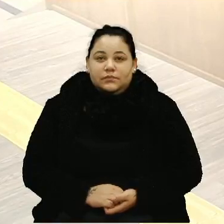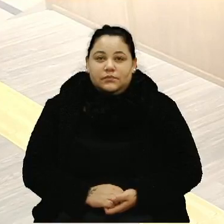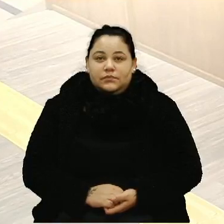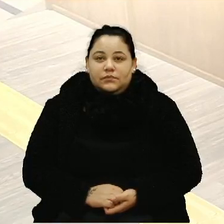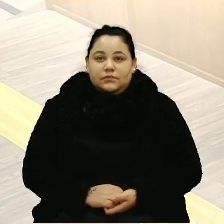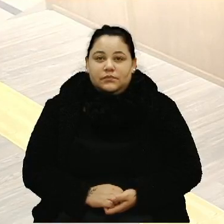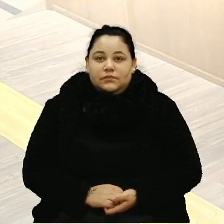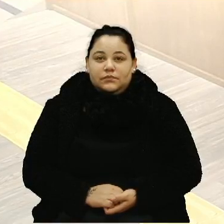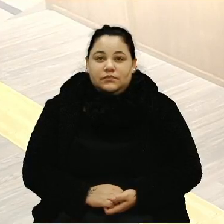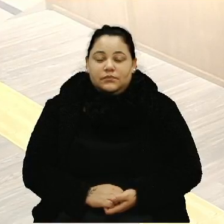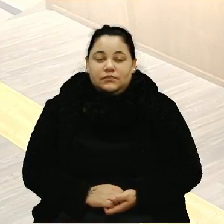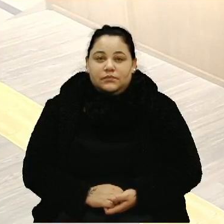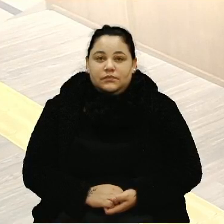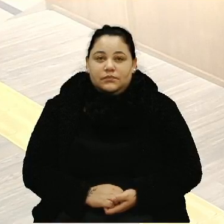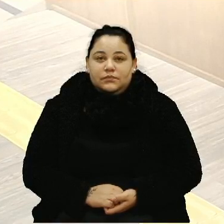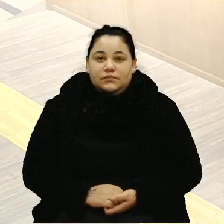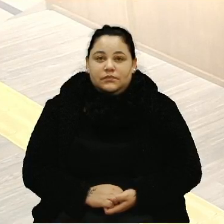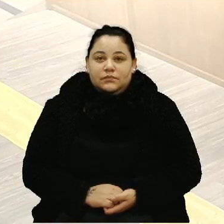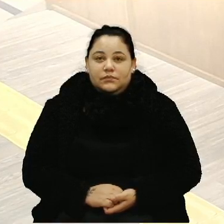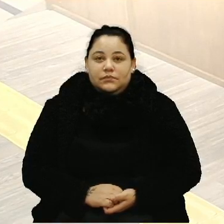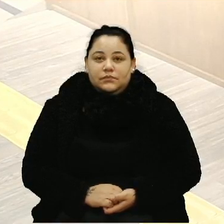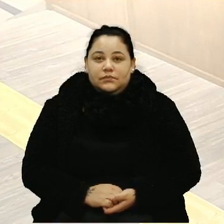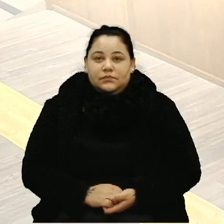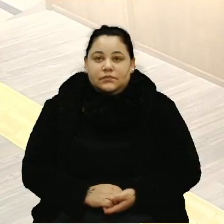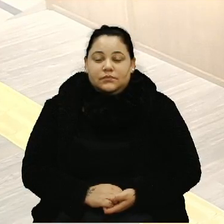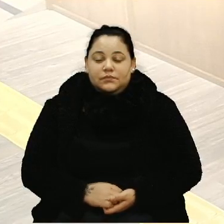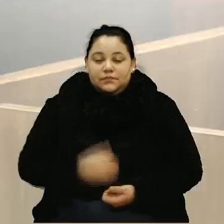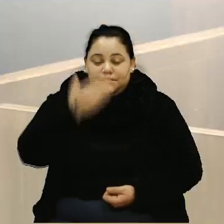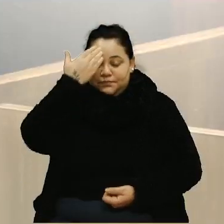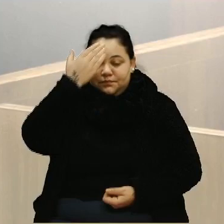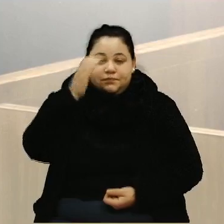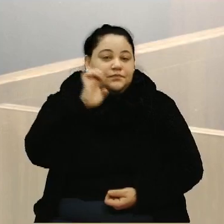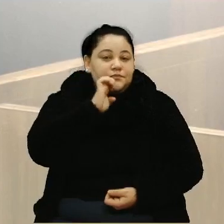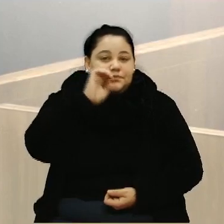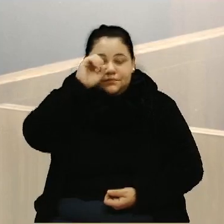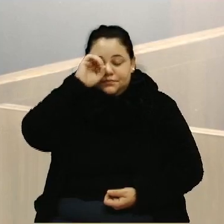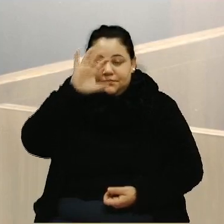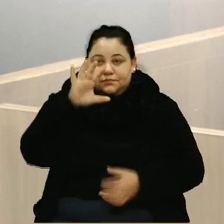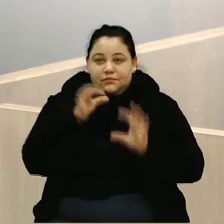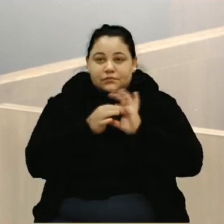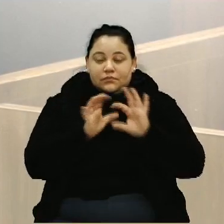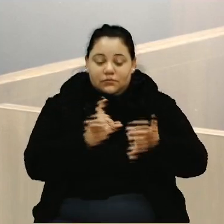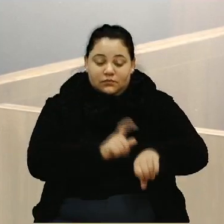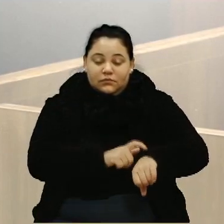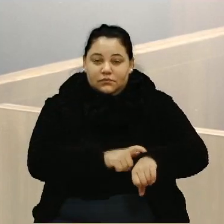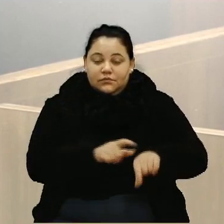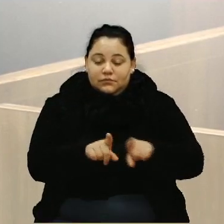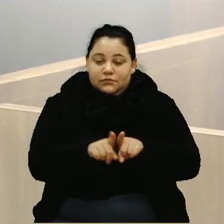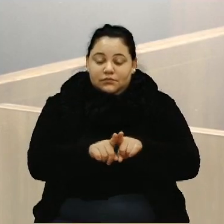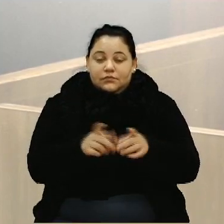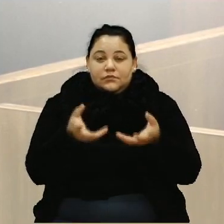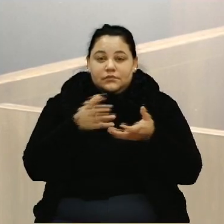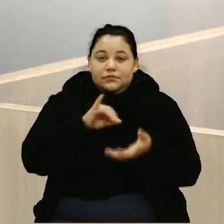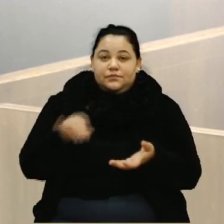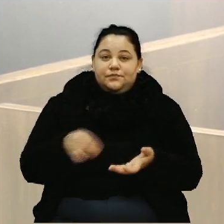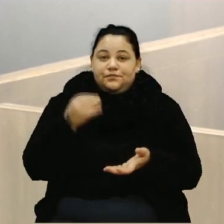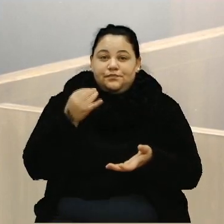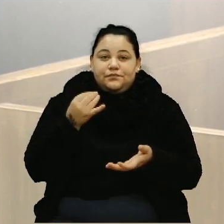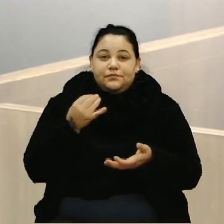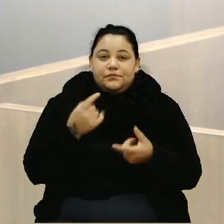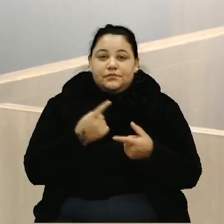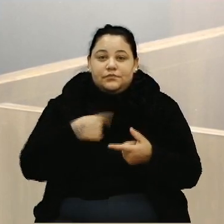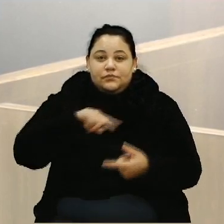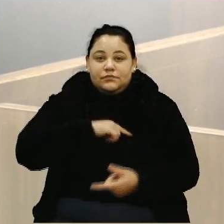Obrigado, vereador Estela Balardim, vereador Fiuza, principalmente, por ter cedido tempo. E eu aproveito que também nós